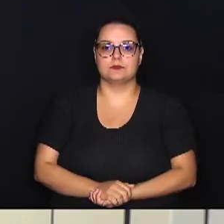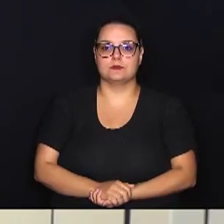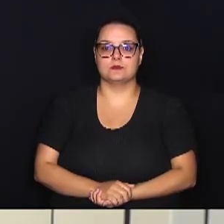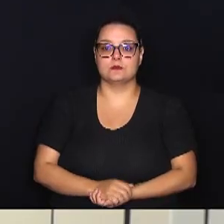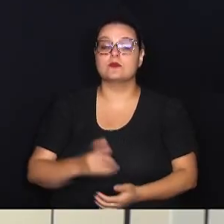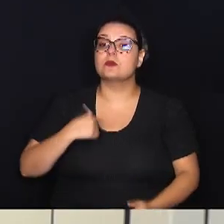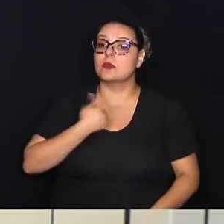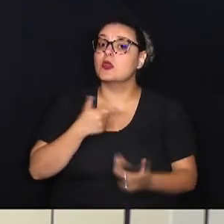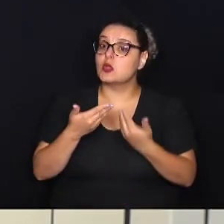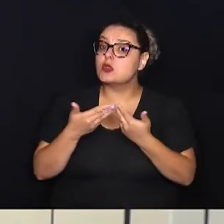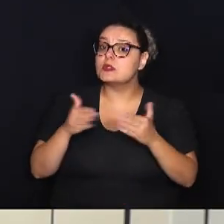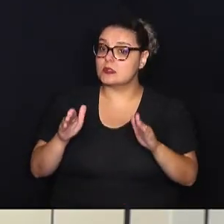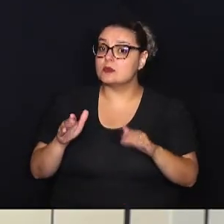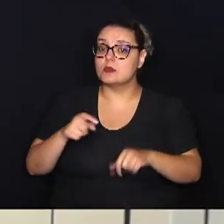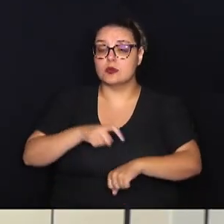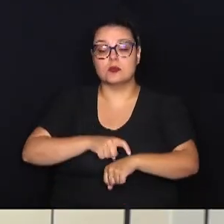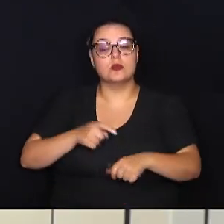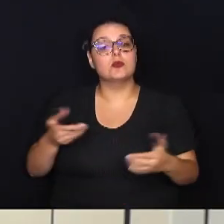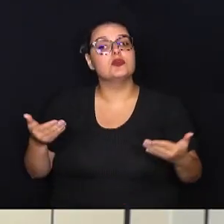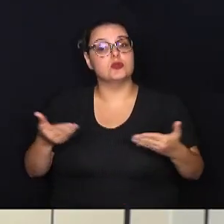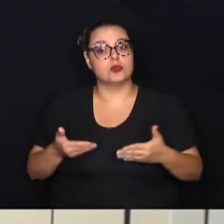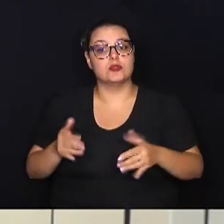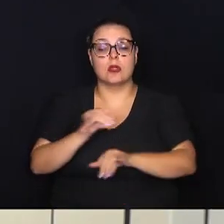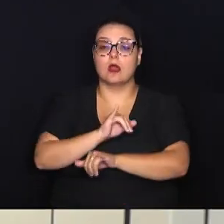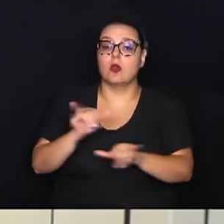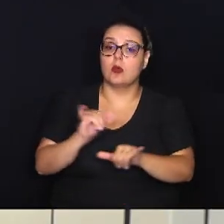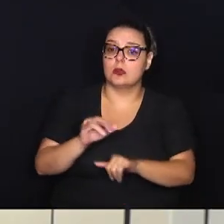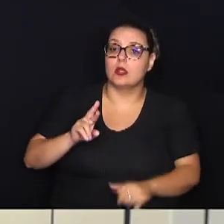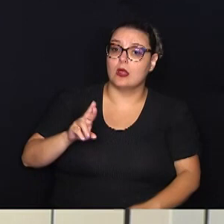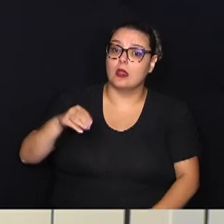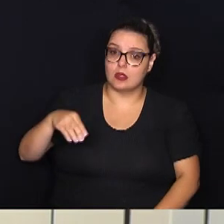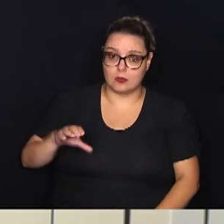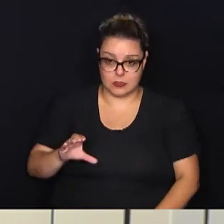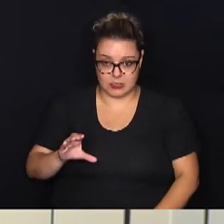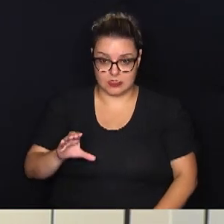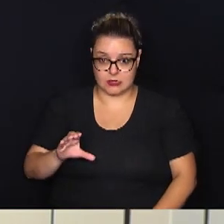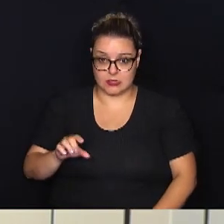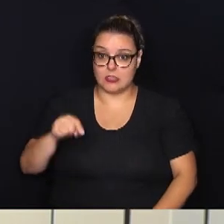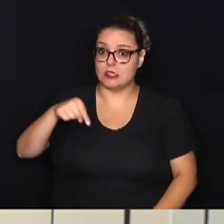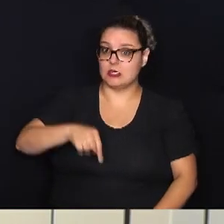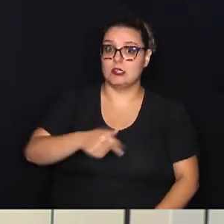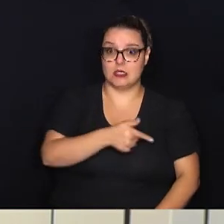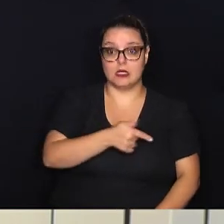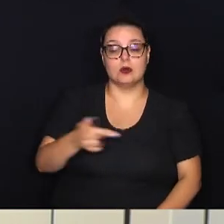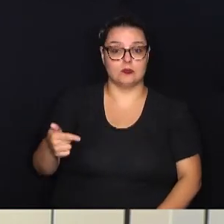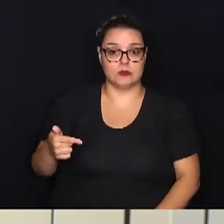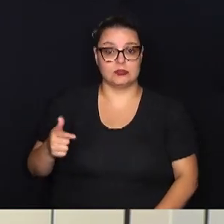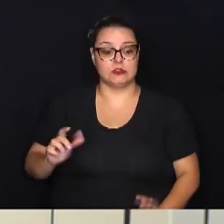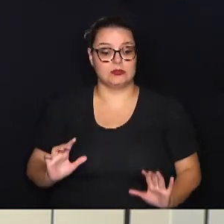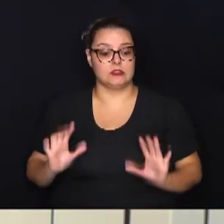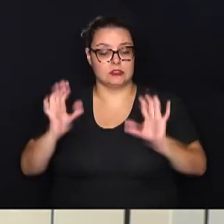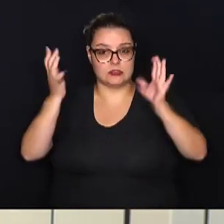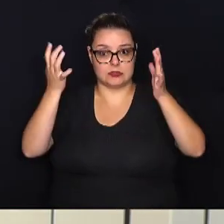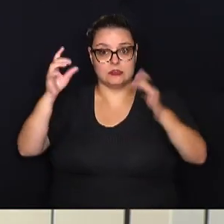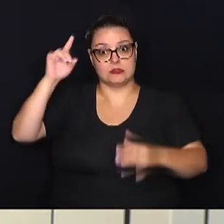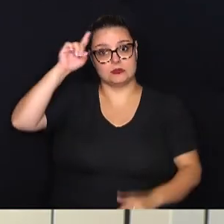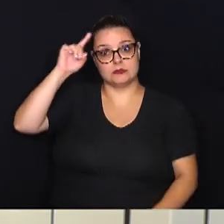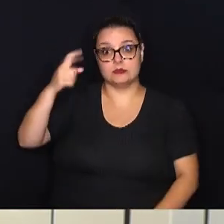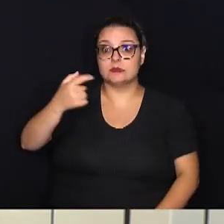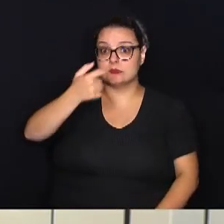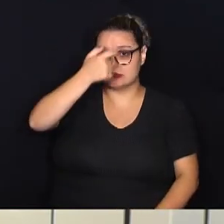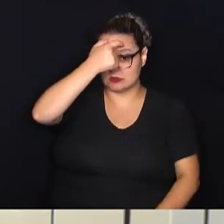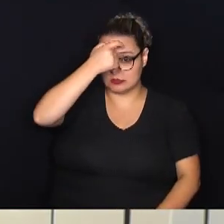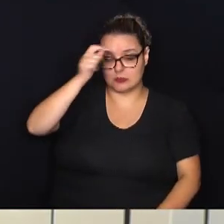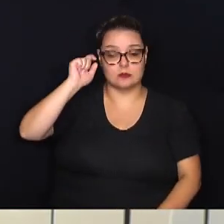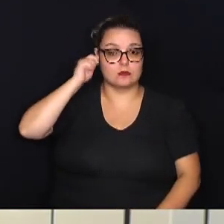E a gente abre a edição de hoje com as notícias da metrópole e nesta semana em que se comemora o Dia da Consciência Negra,